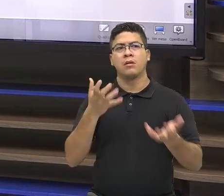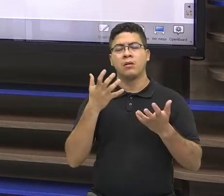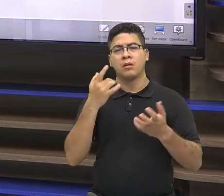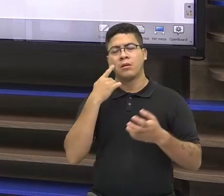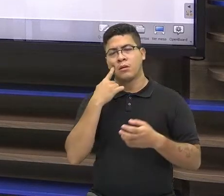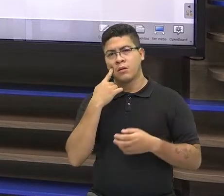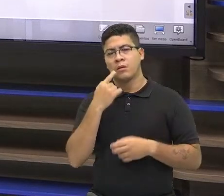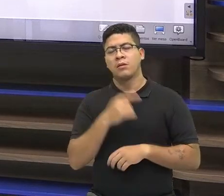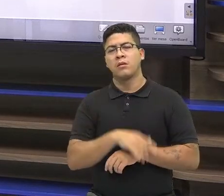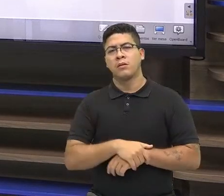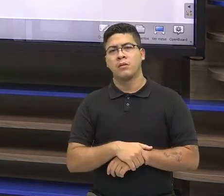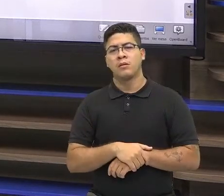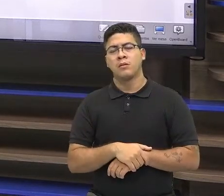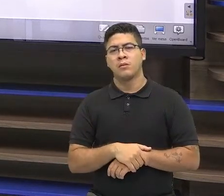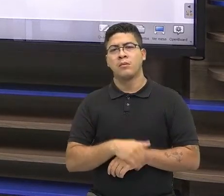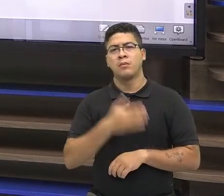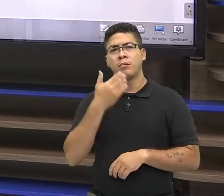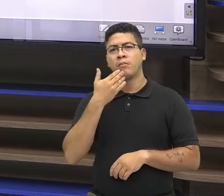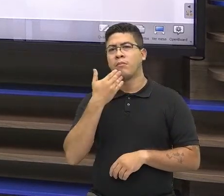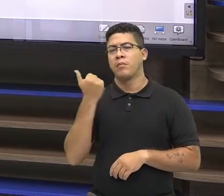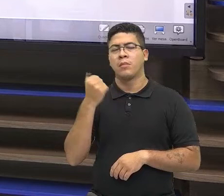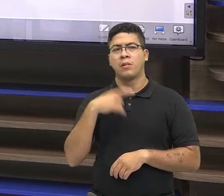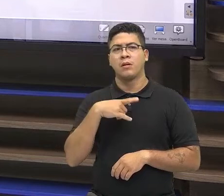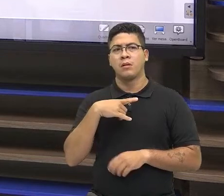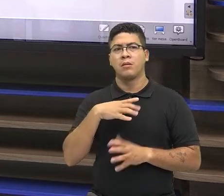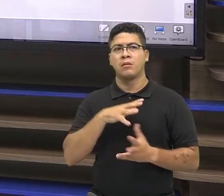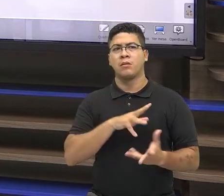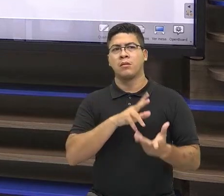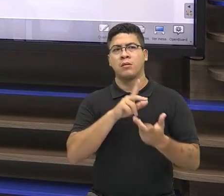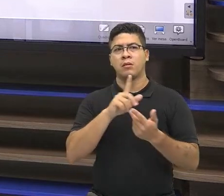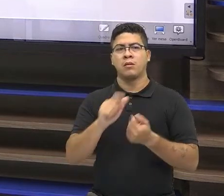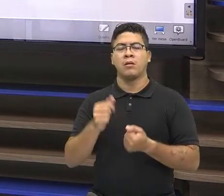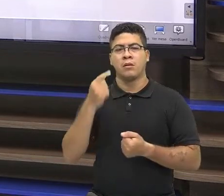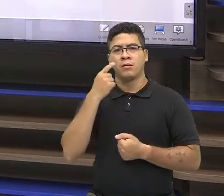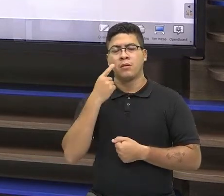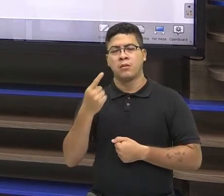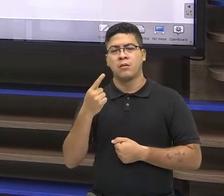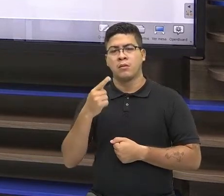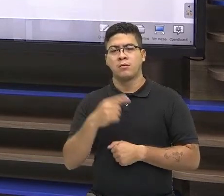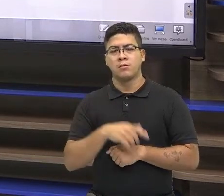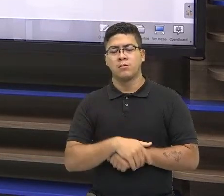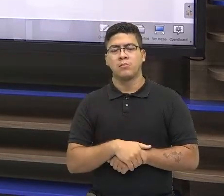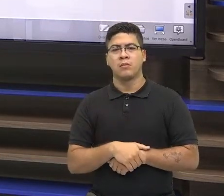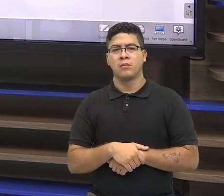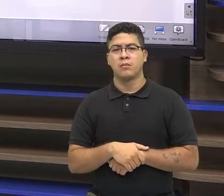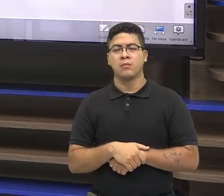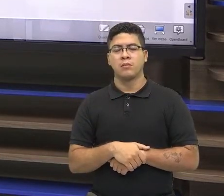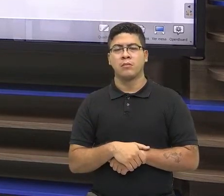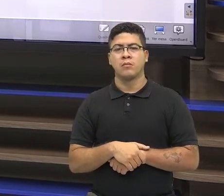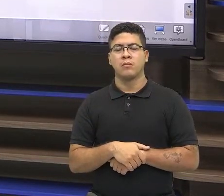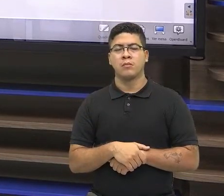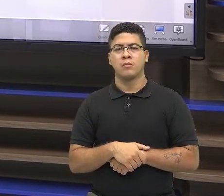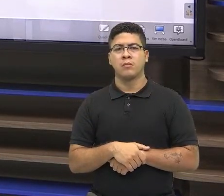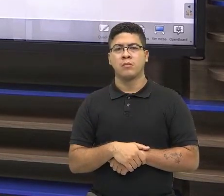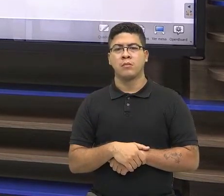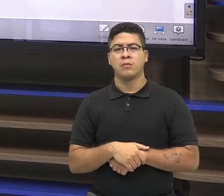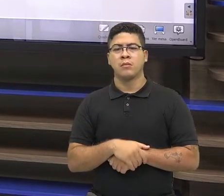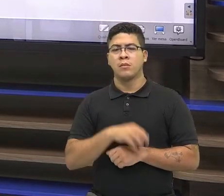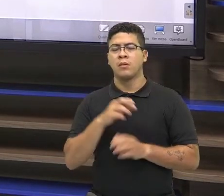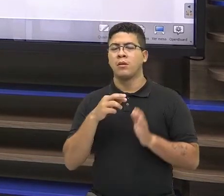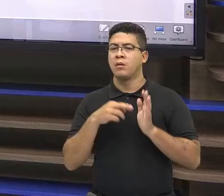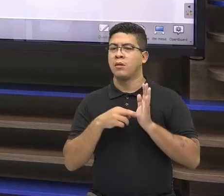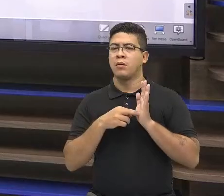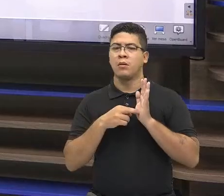melhor para aquele país, para aquela nação. Representante do modernismo português,